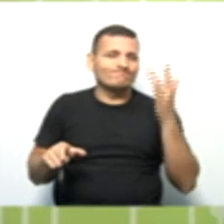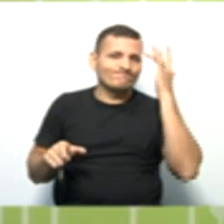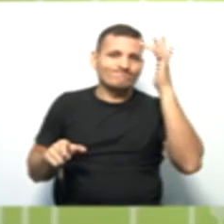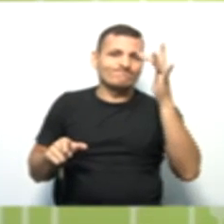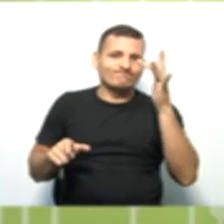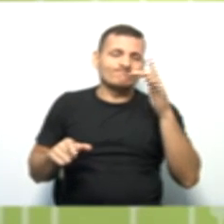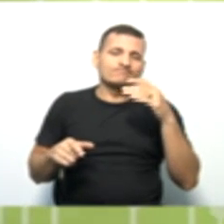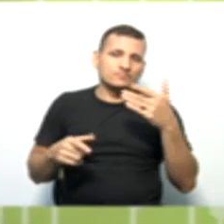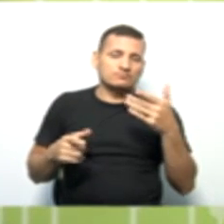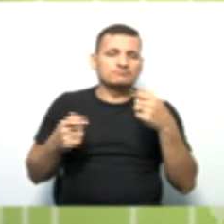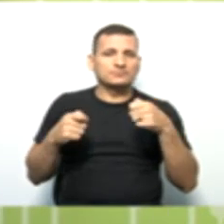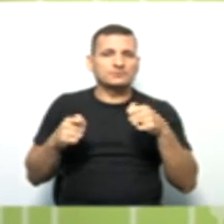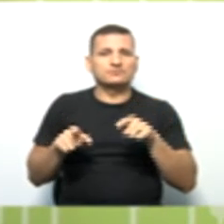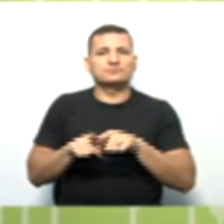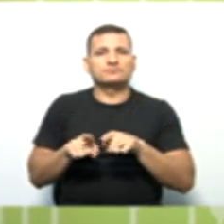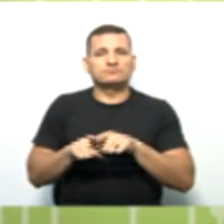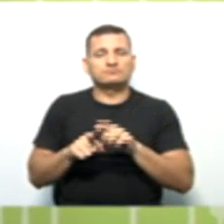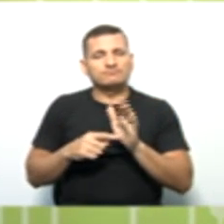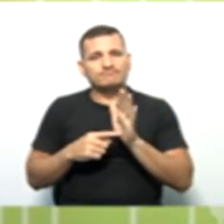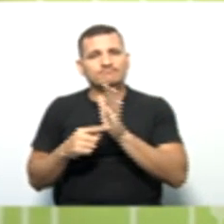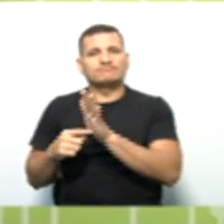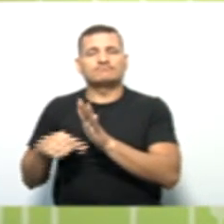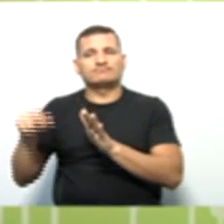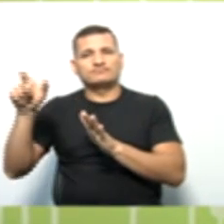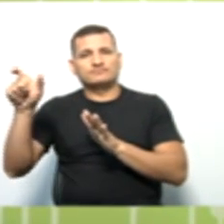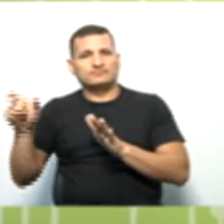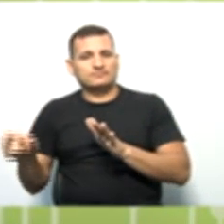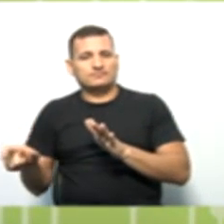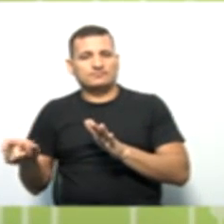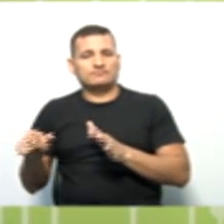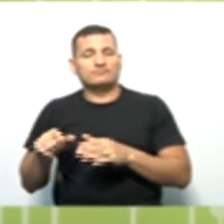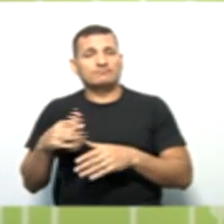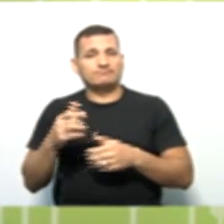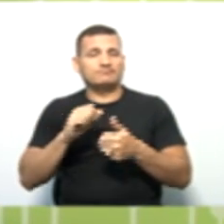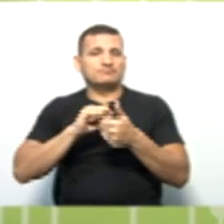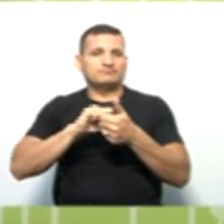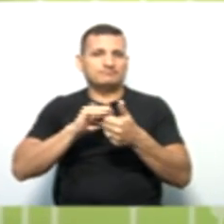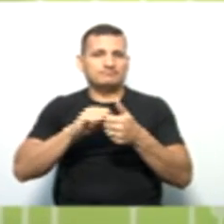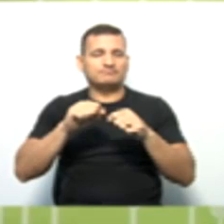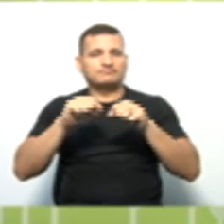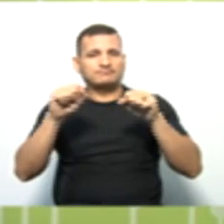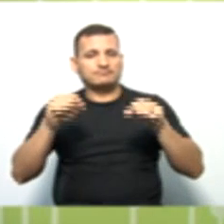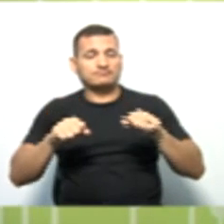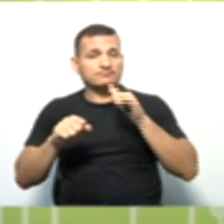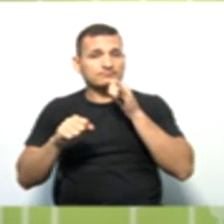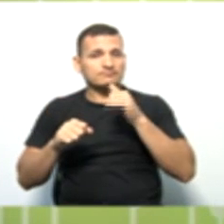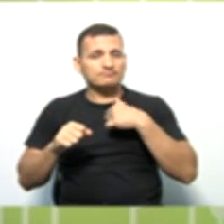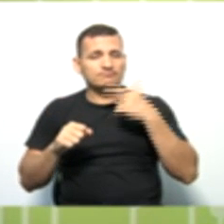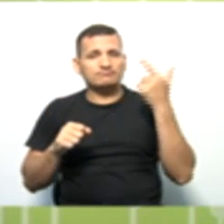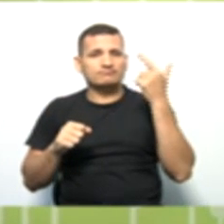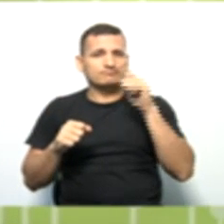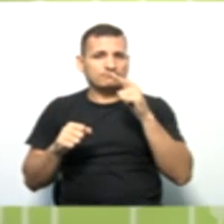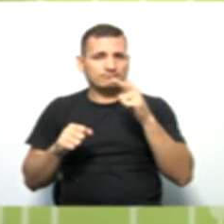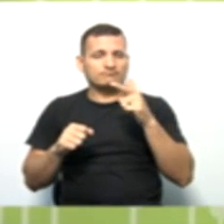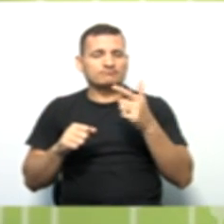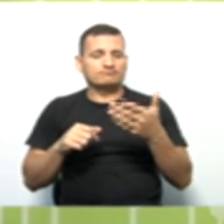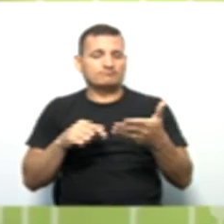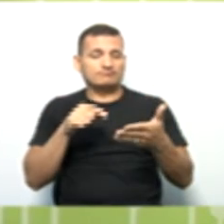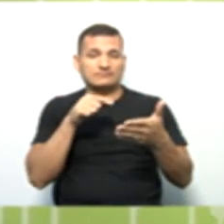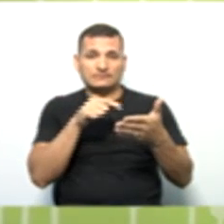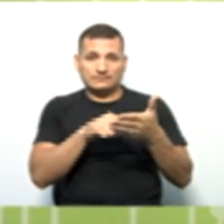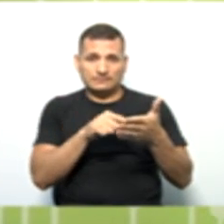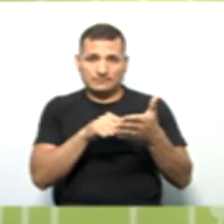precisa atender essa necessidade do cliente. Então, aí está a qualidade do meu software. Se eu consigo atender o que está no papel e aquilo